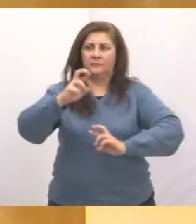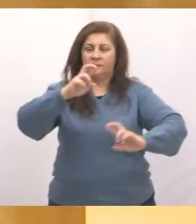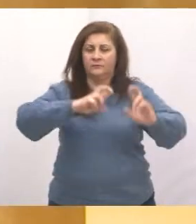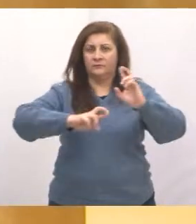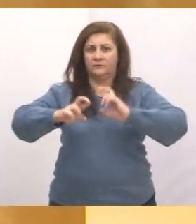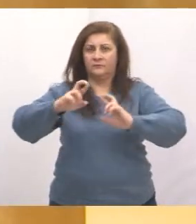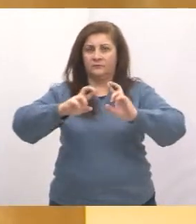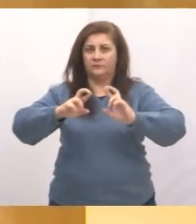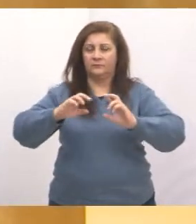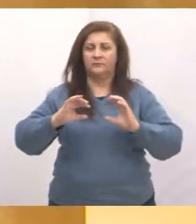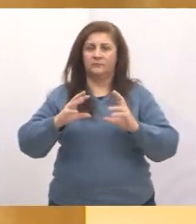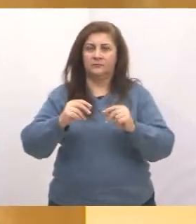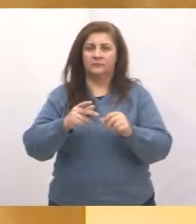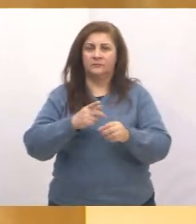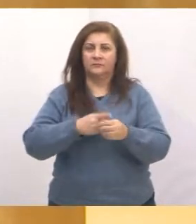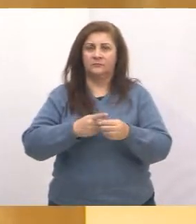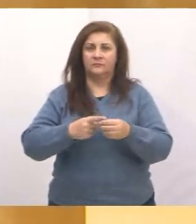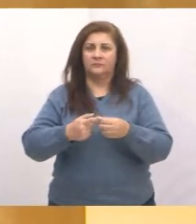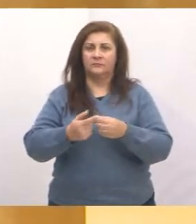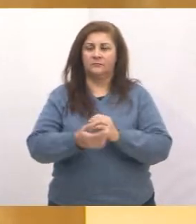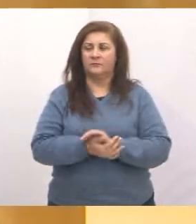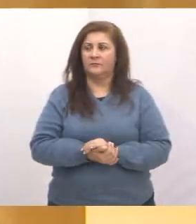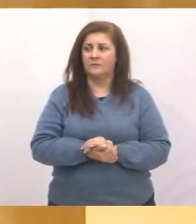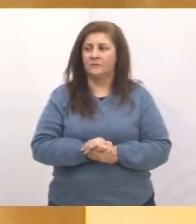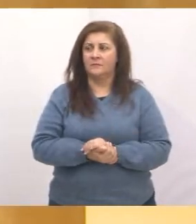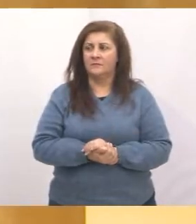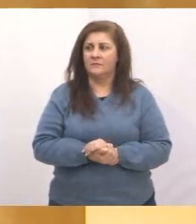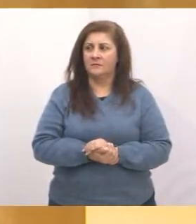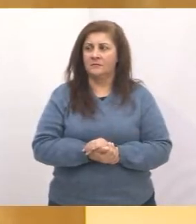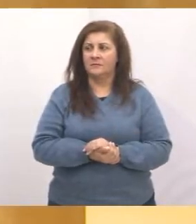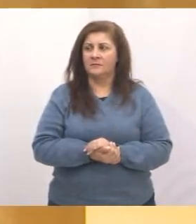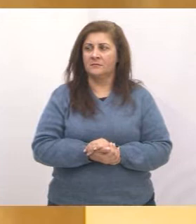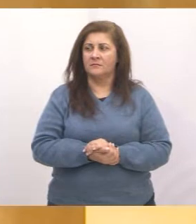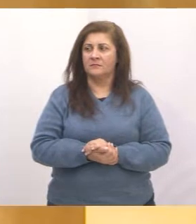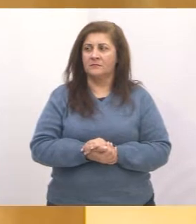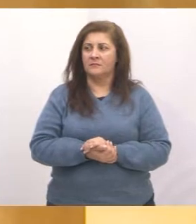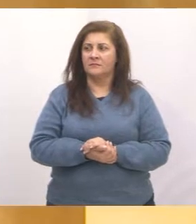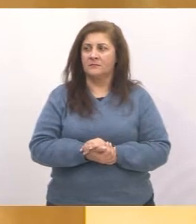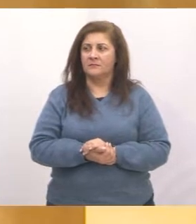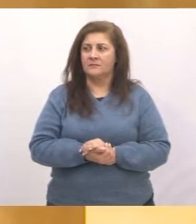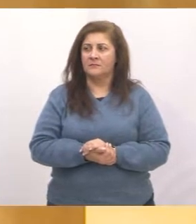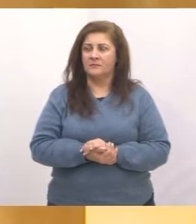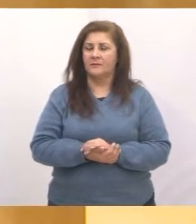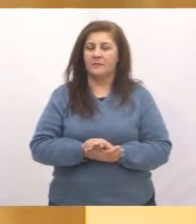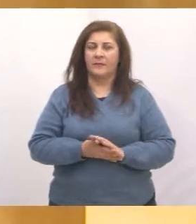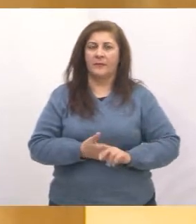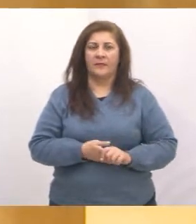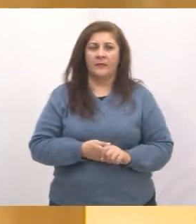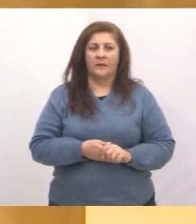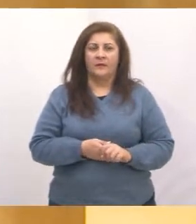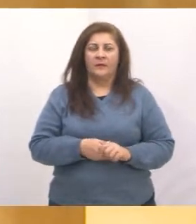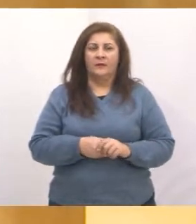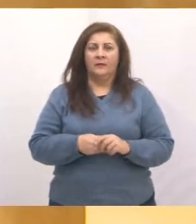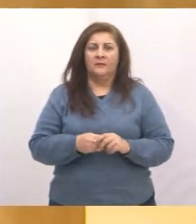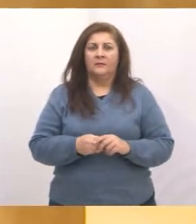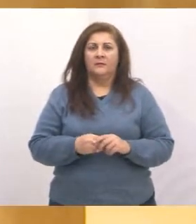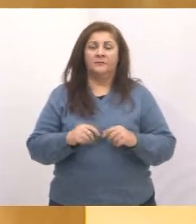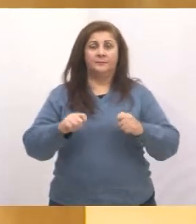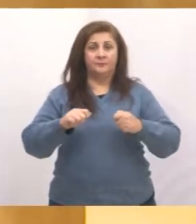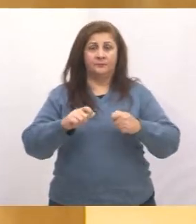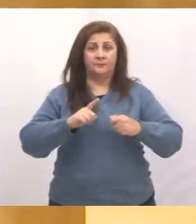âmbito municipal, de modo a dar o mesmo tratamento para cargos com atribuições